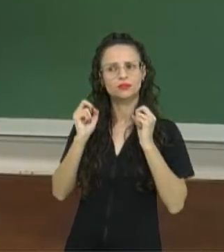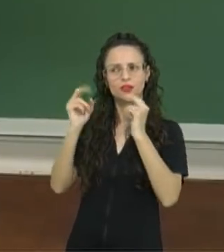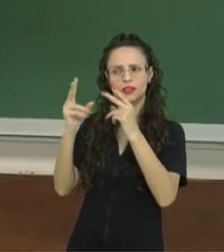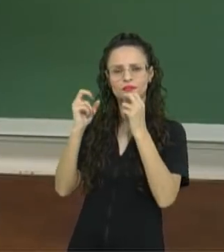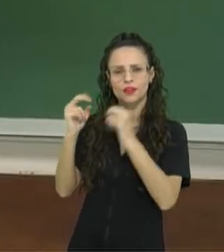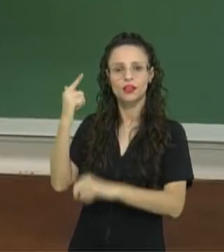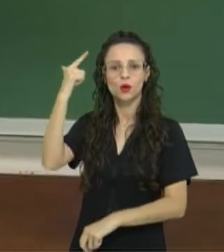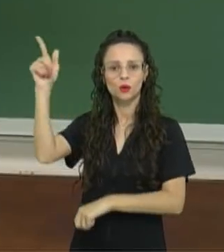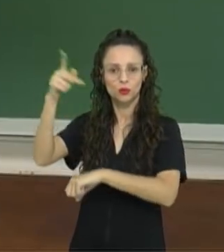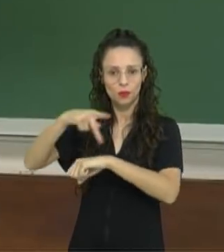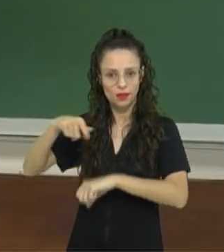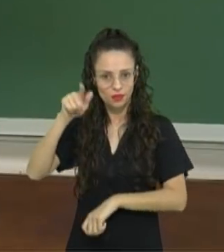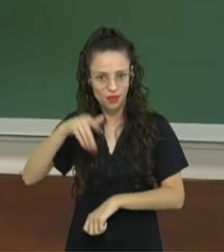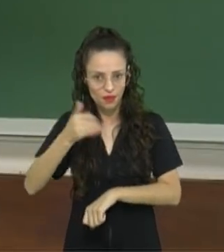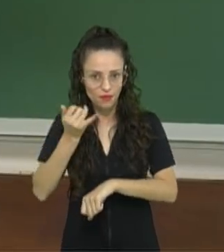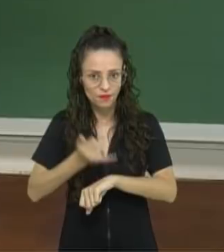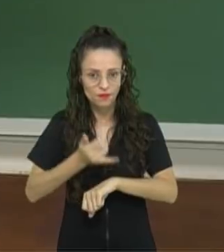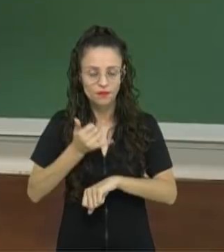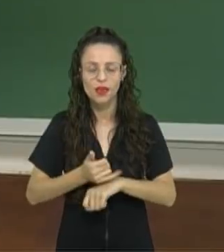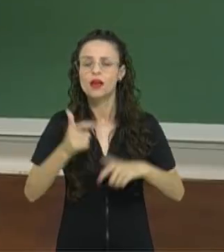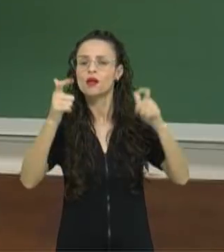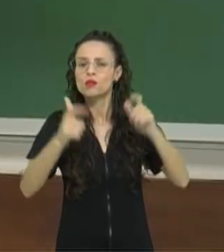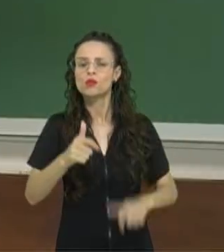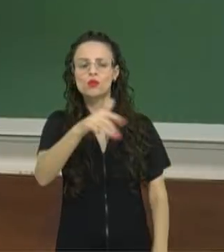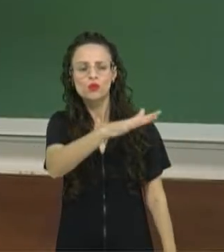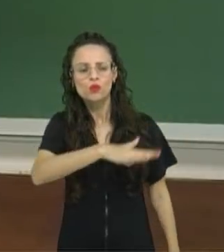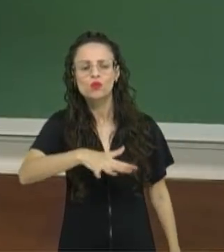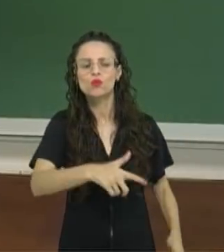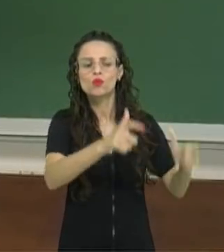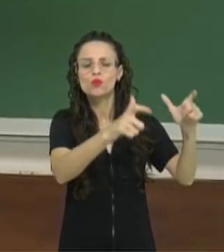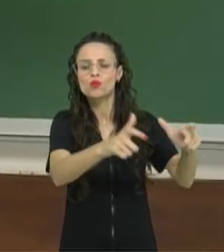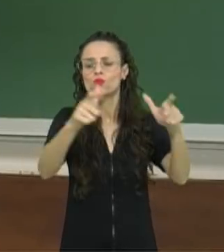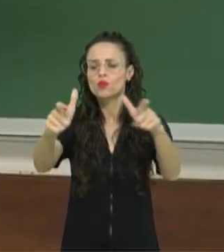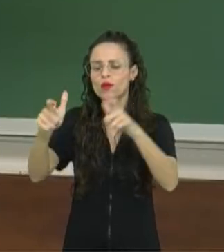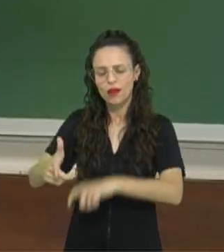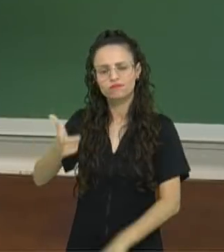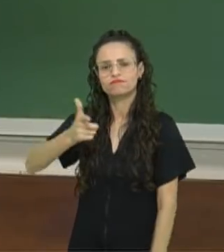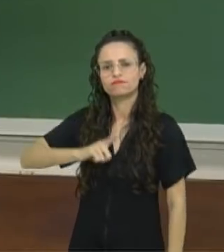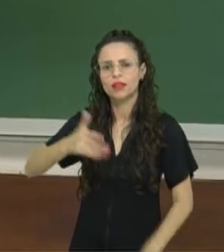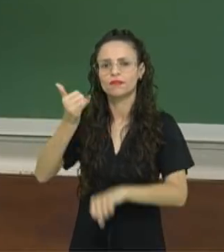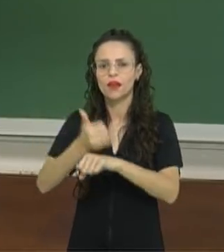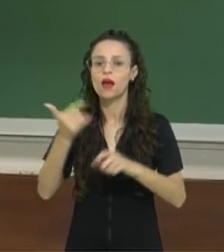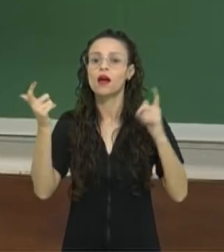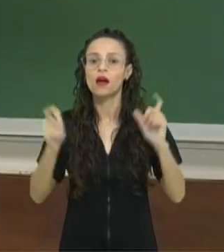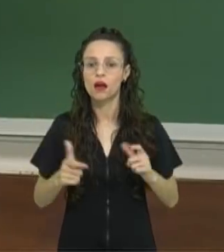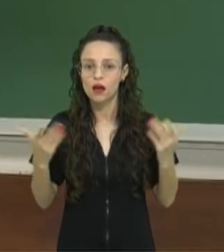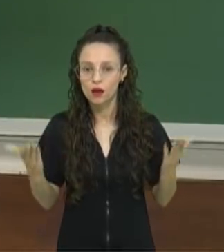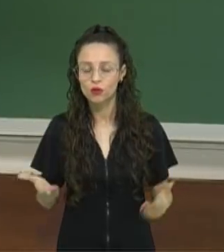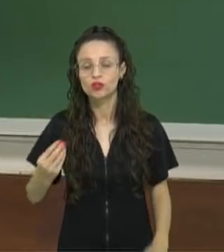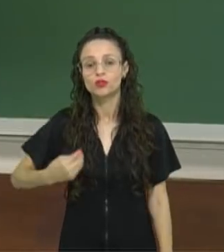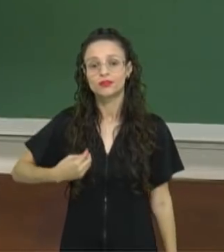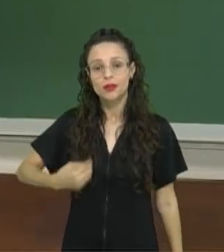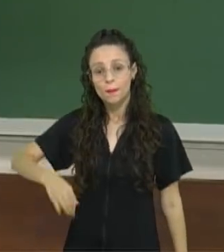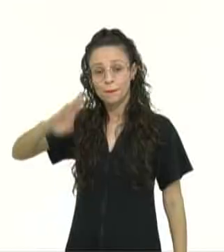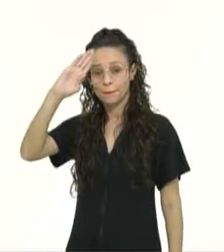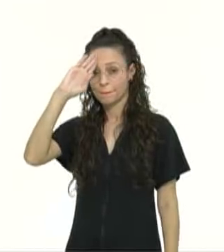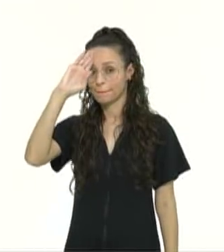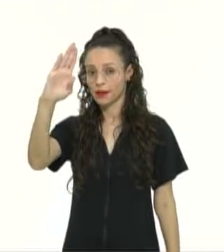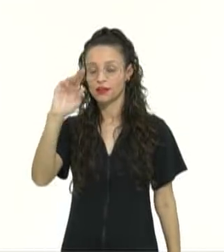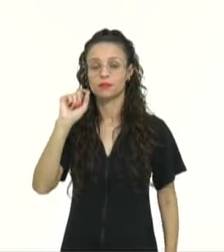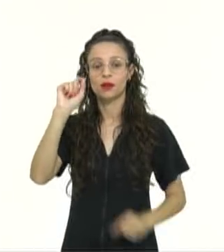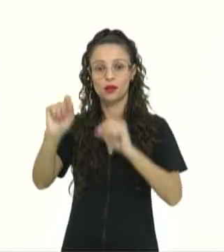países. Suas jazidas, que são as áreas onde são encontradas esses recursos, elas estão